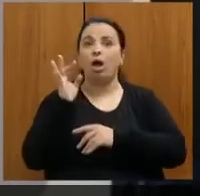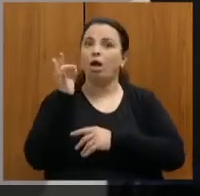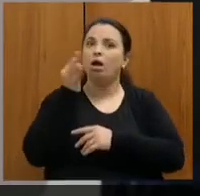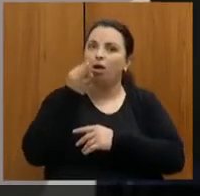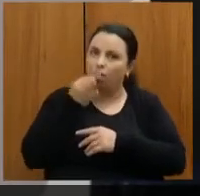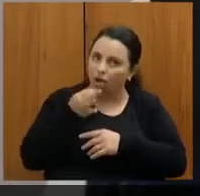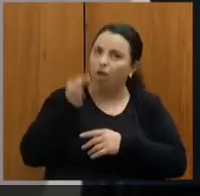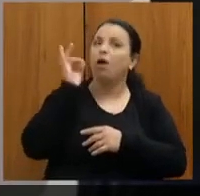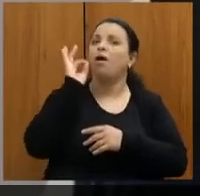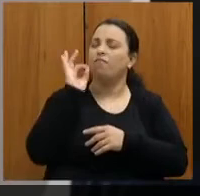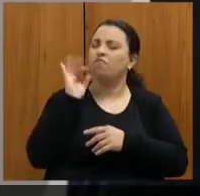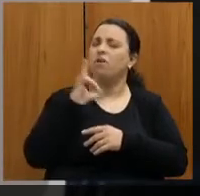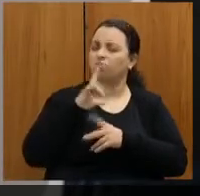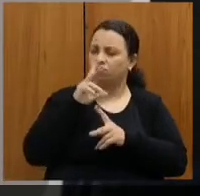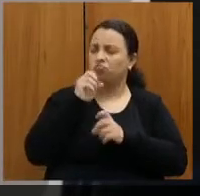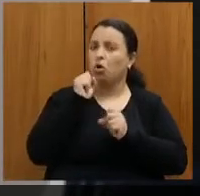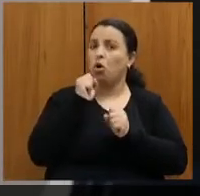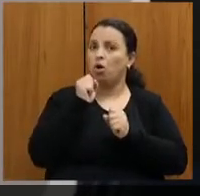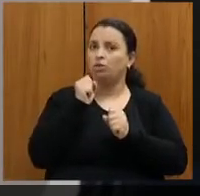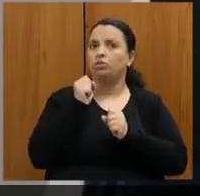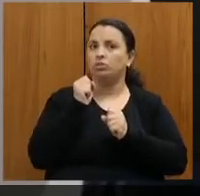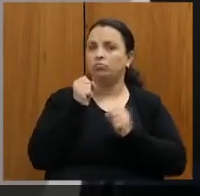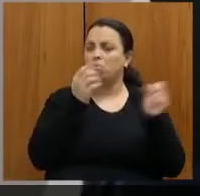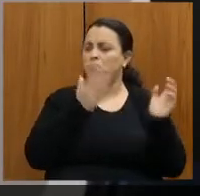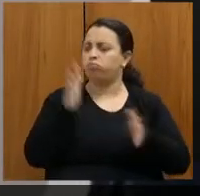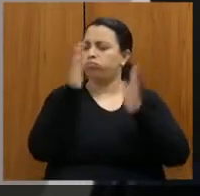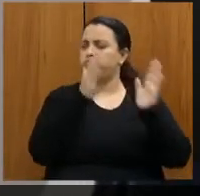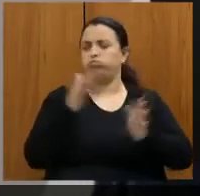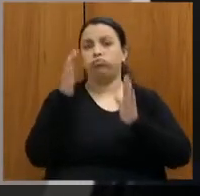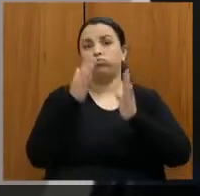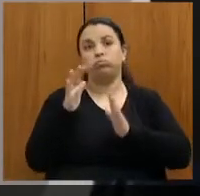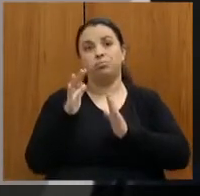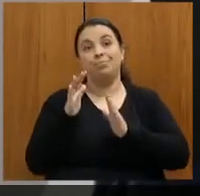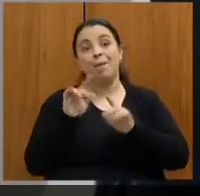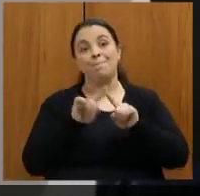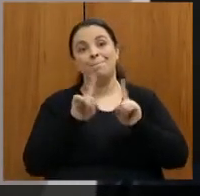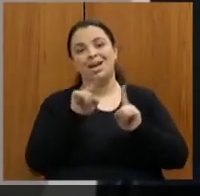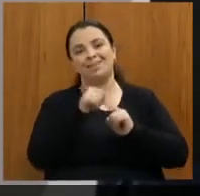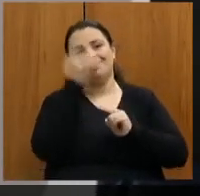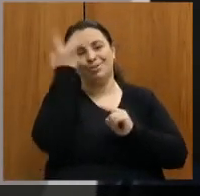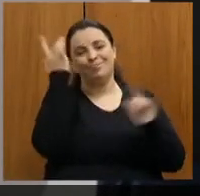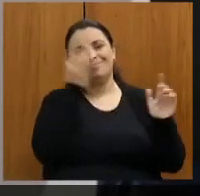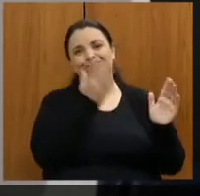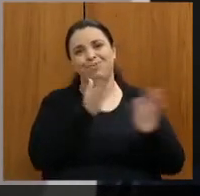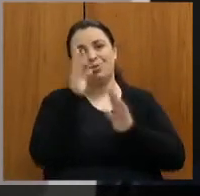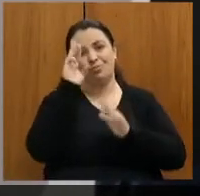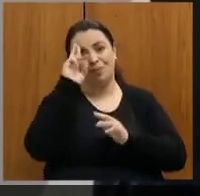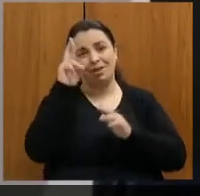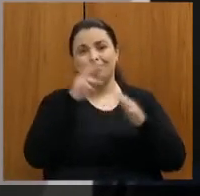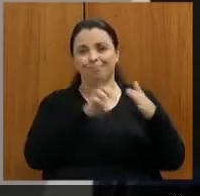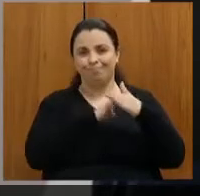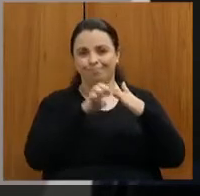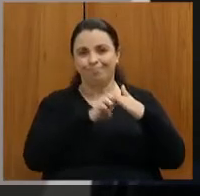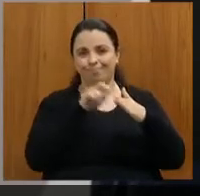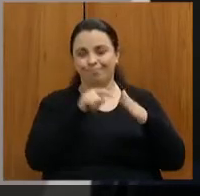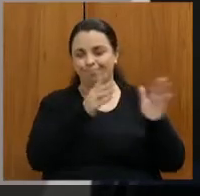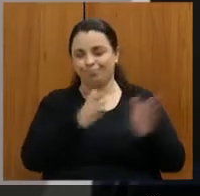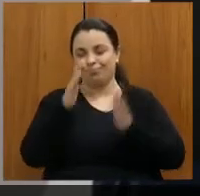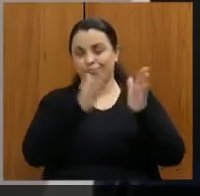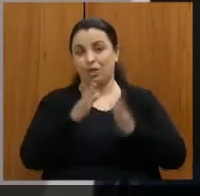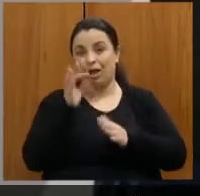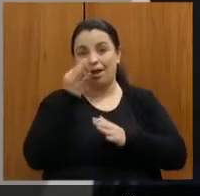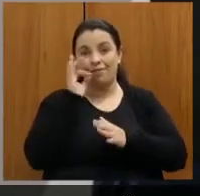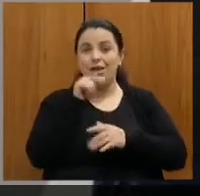café é e os produtores têm sofrido bastante na em relação